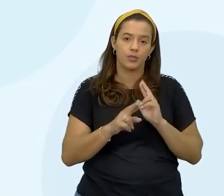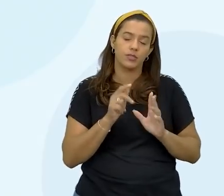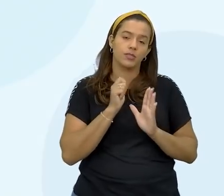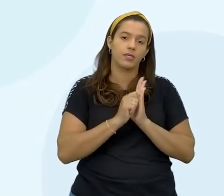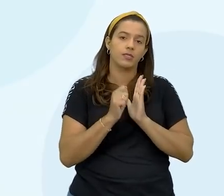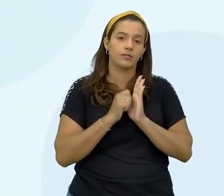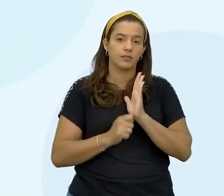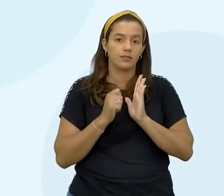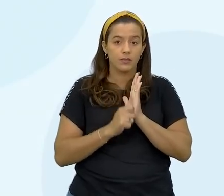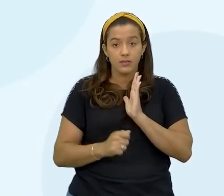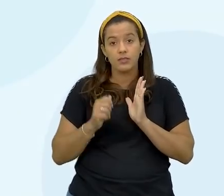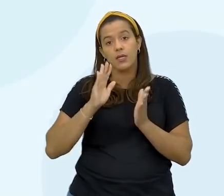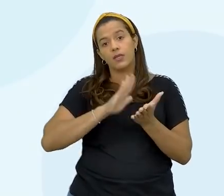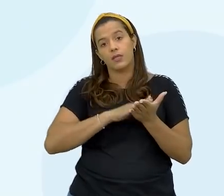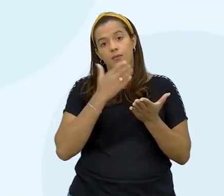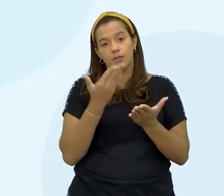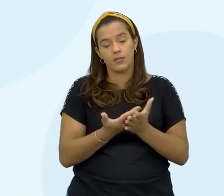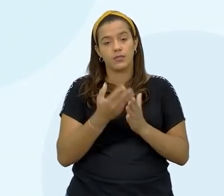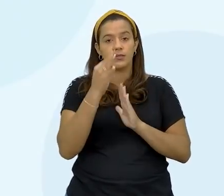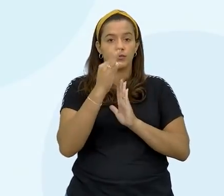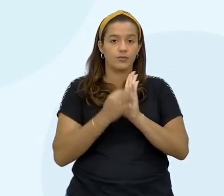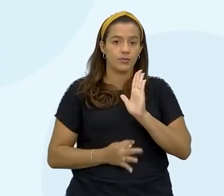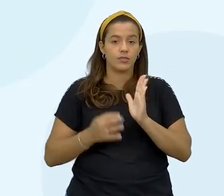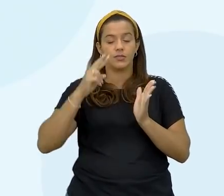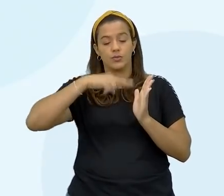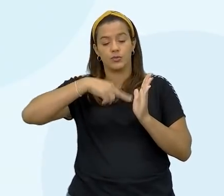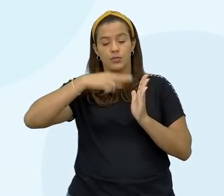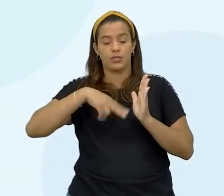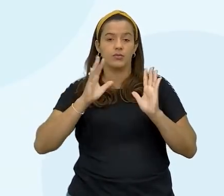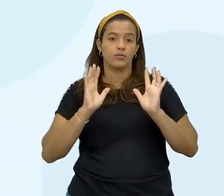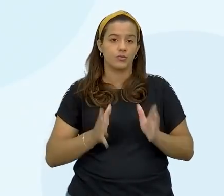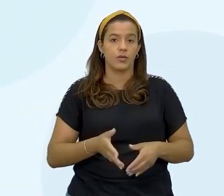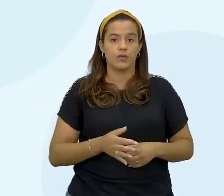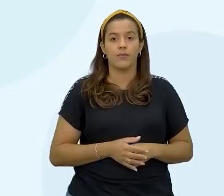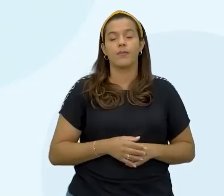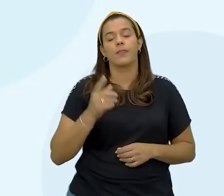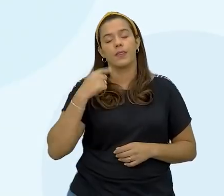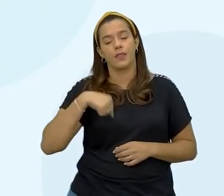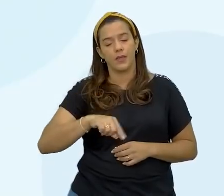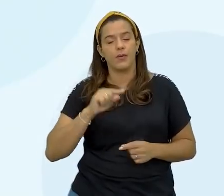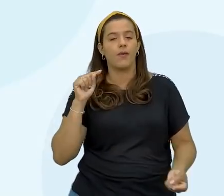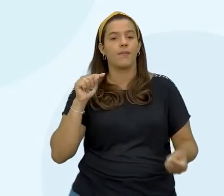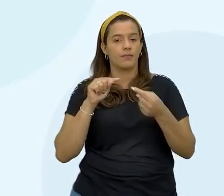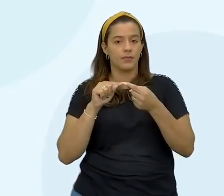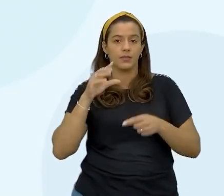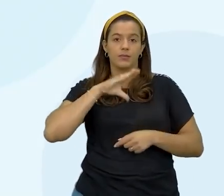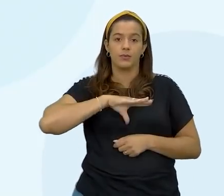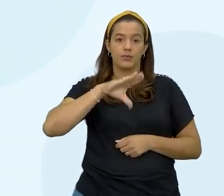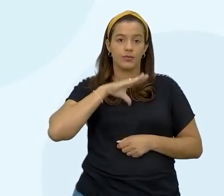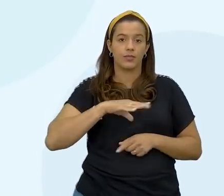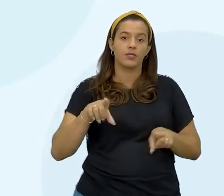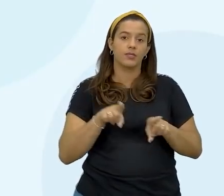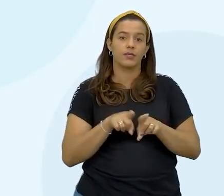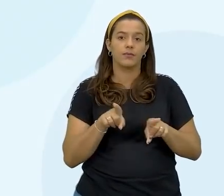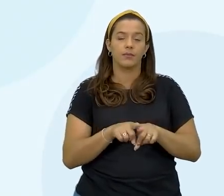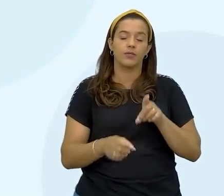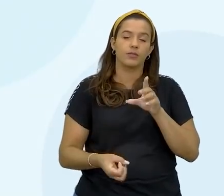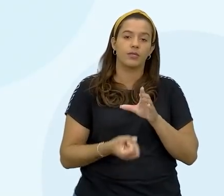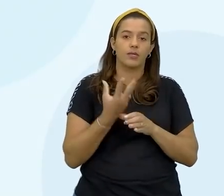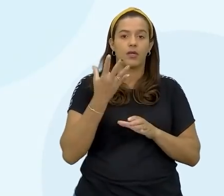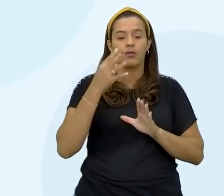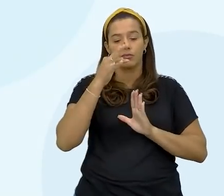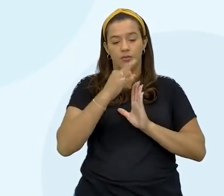sobre questões de interpretação de textos lidos. Aí dialoga diretamente com língua portuguesa, né? A parte aí da produção